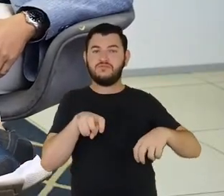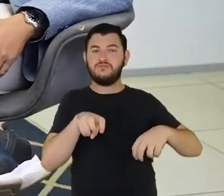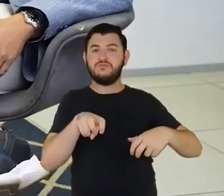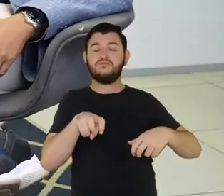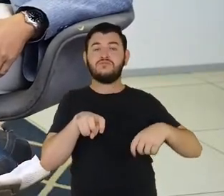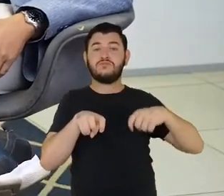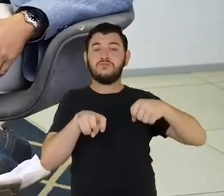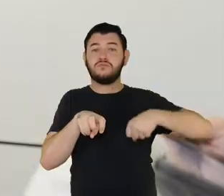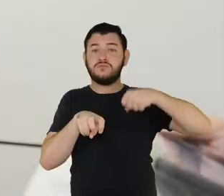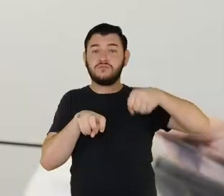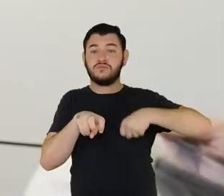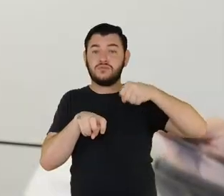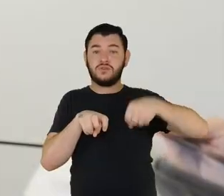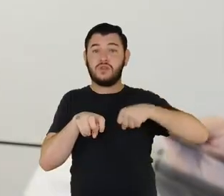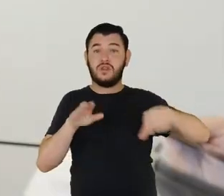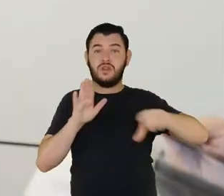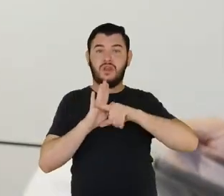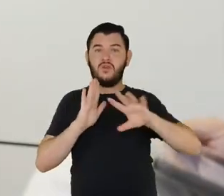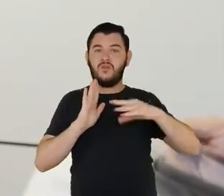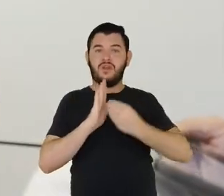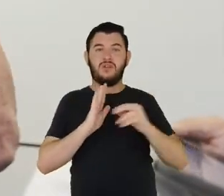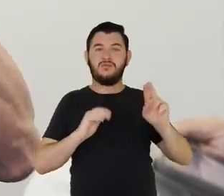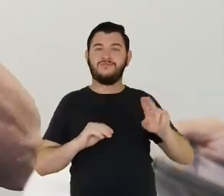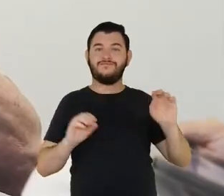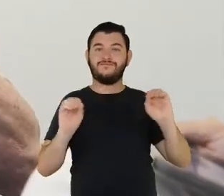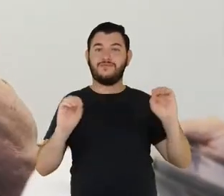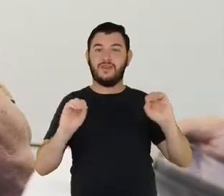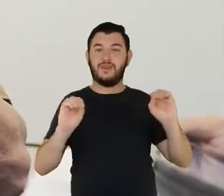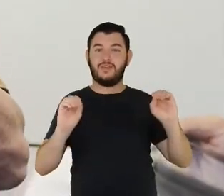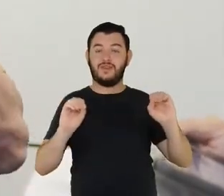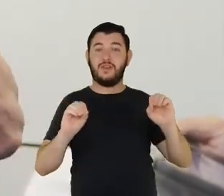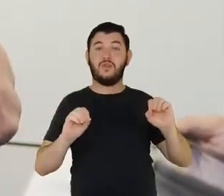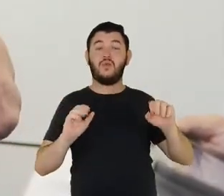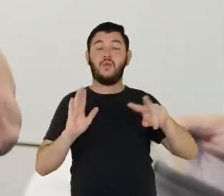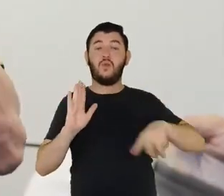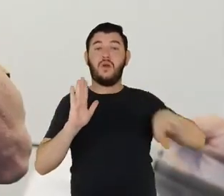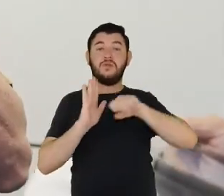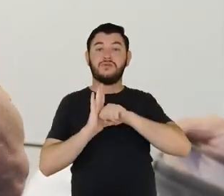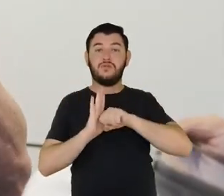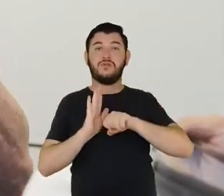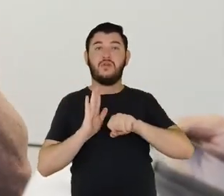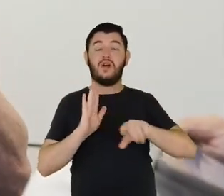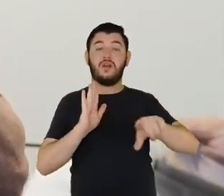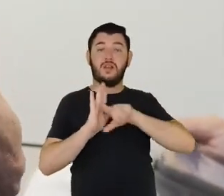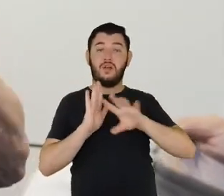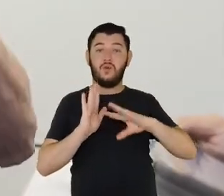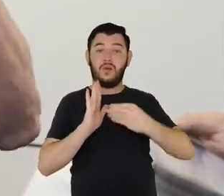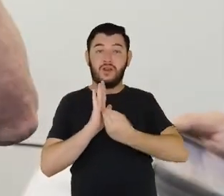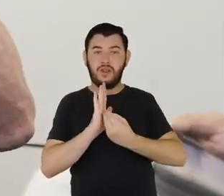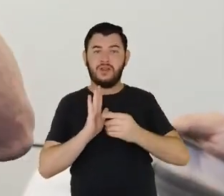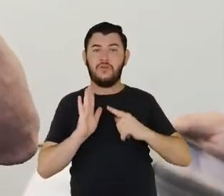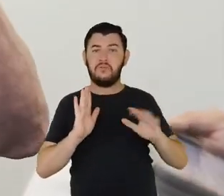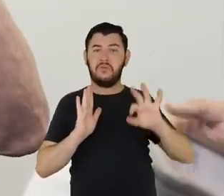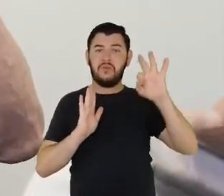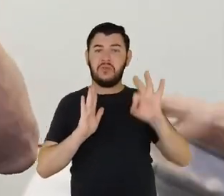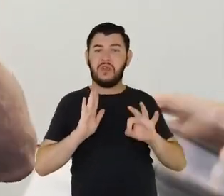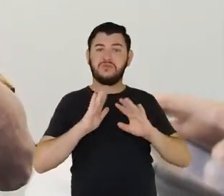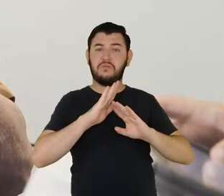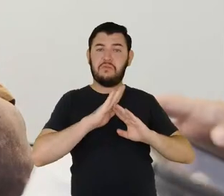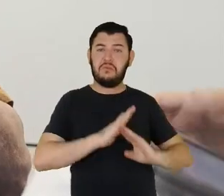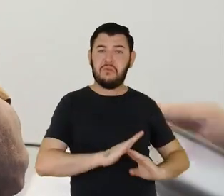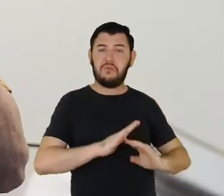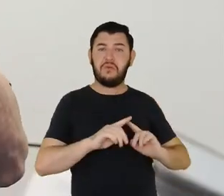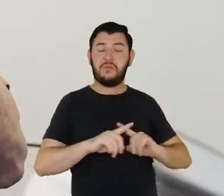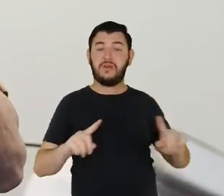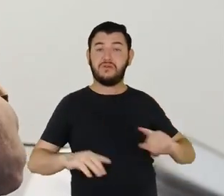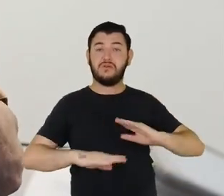lei, há uma porcentagem ínfima que você pode usar da Lei Rouanet, mas os cineastas não gostam. A Funarte sempre foi